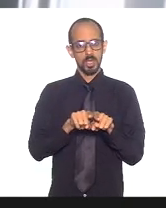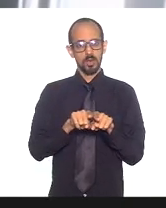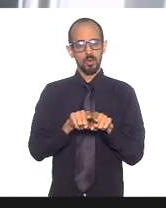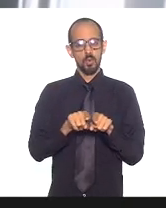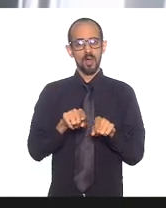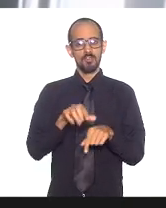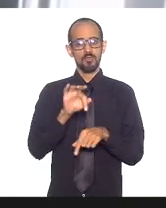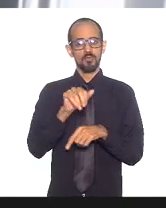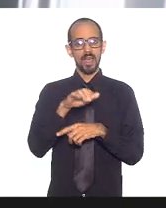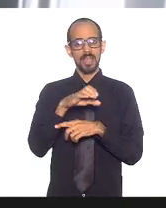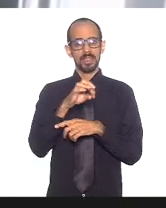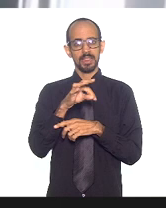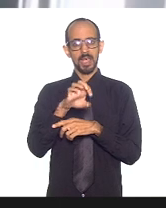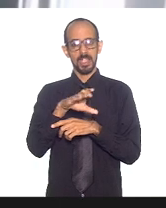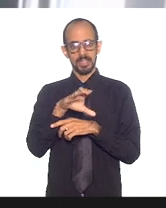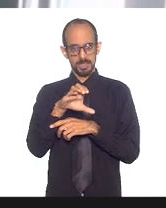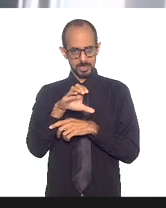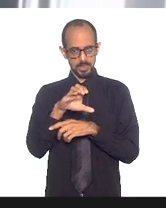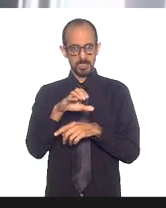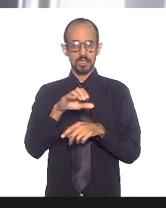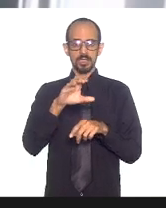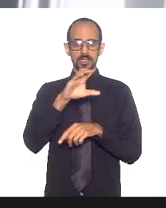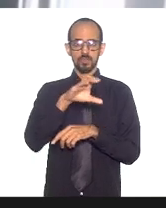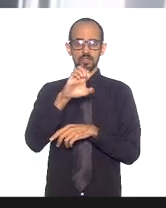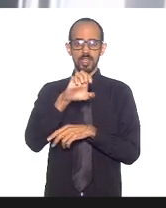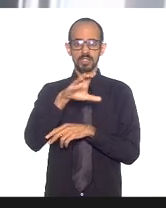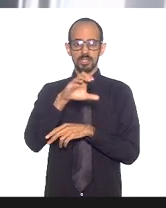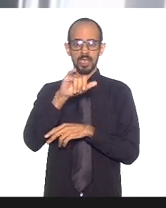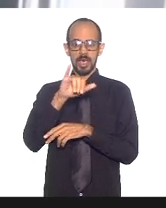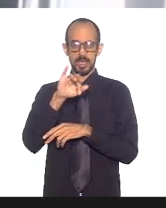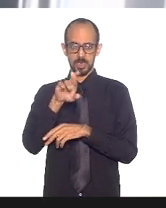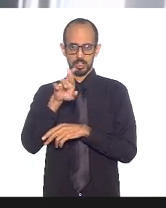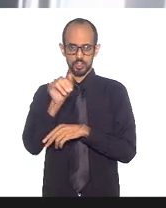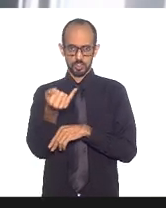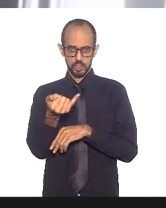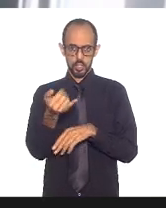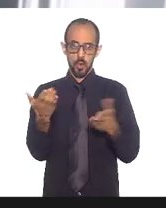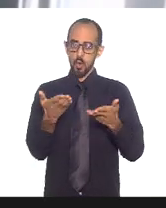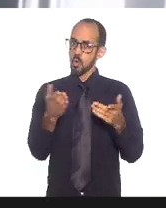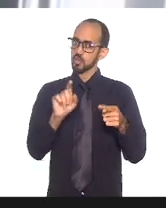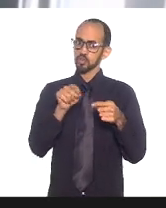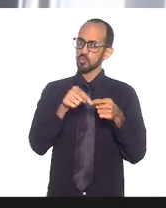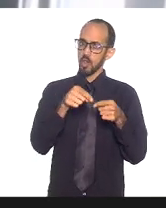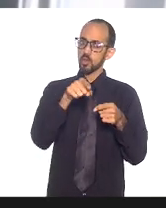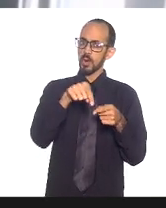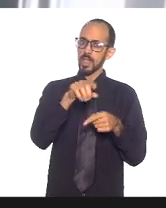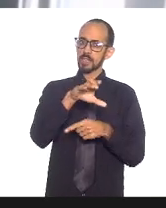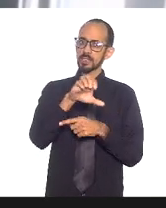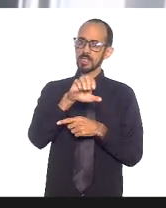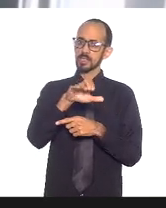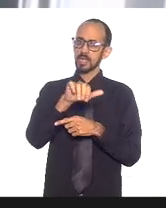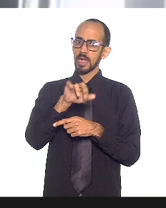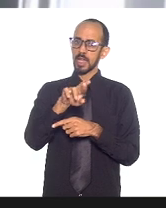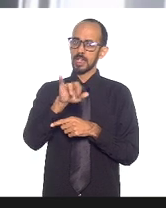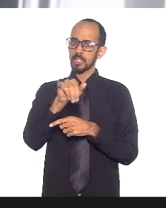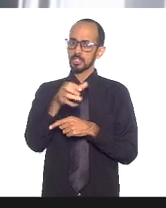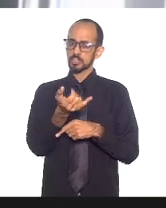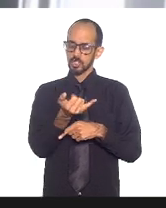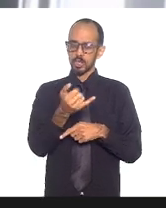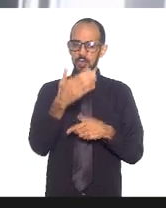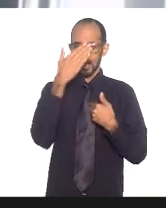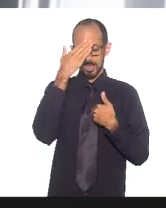hoje, o nosso foco é a CCERJ. Eu quero agradecer muito a presença do subsecretário Edgar Leite, representando